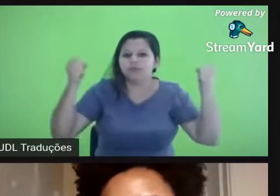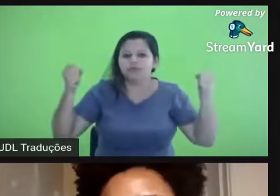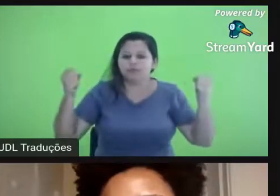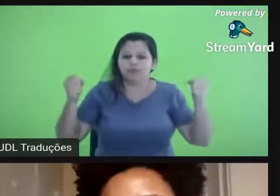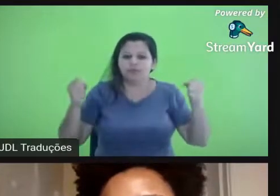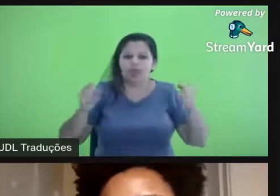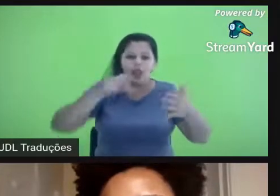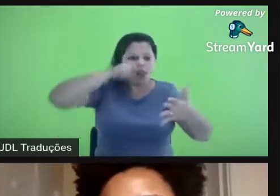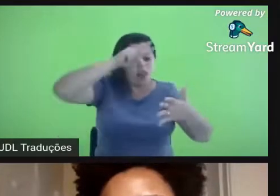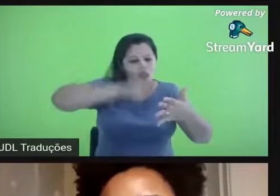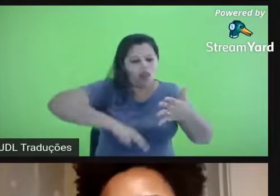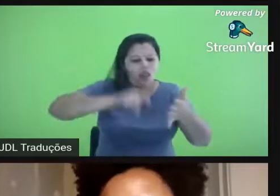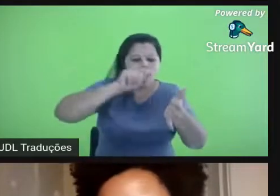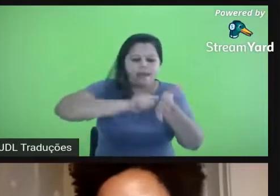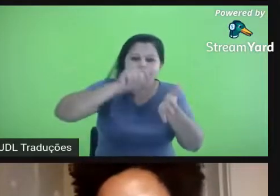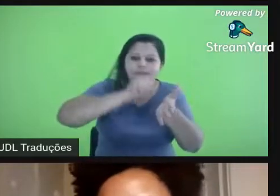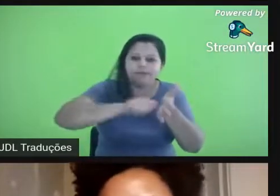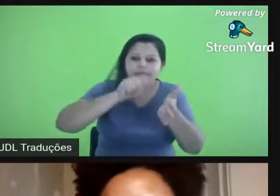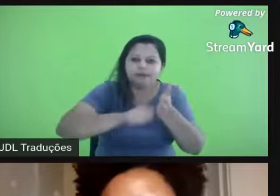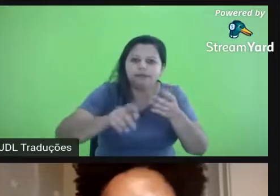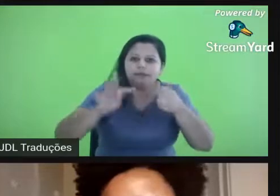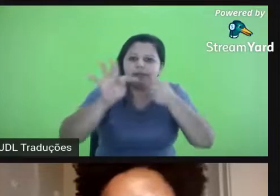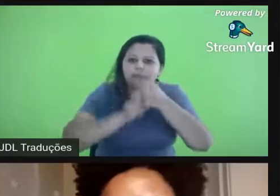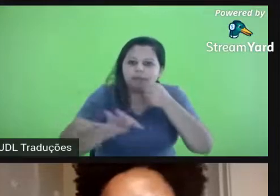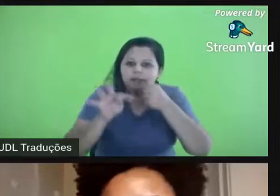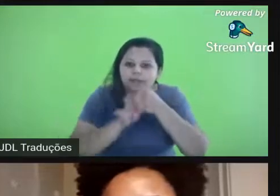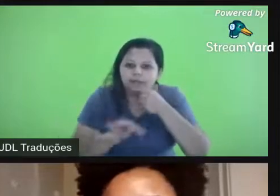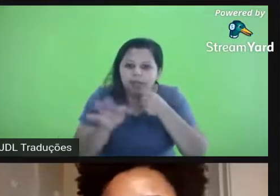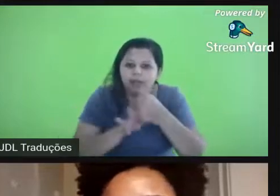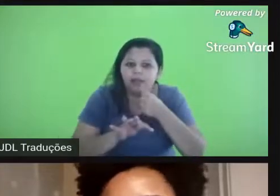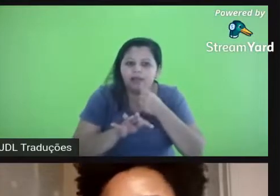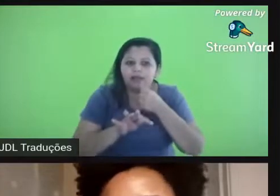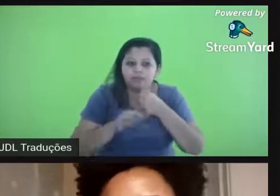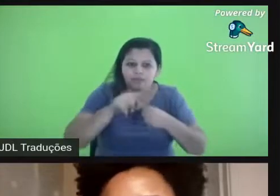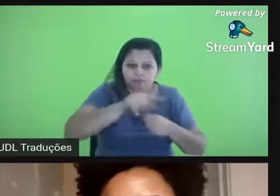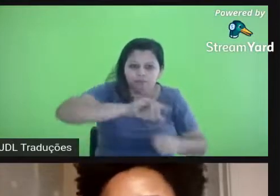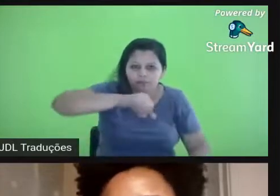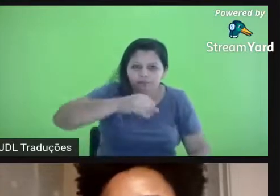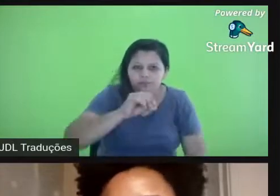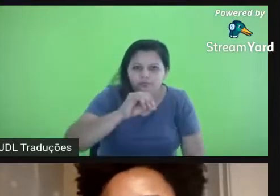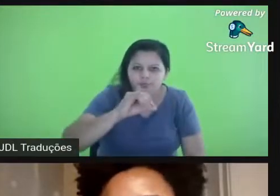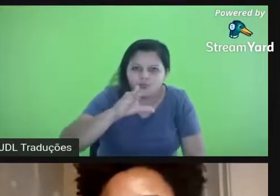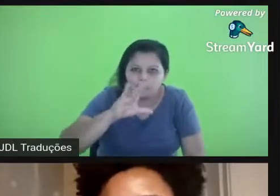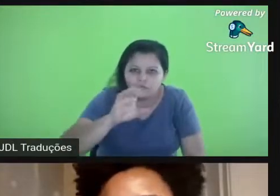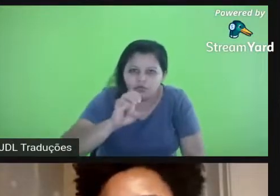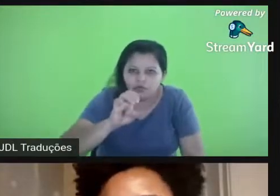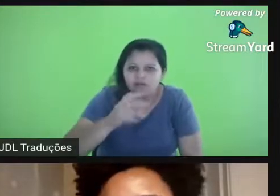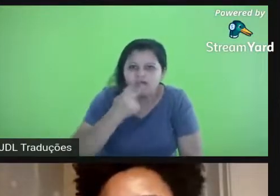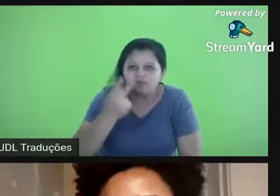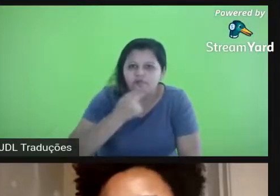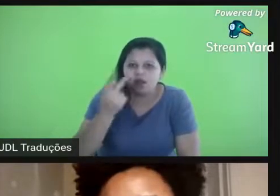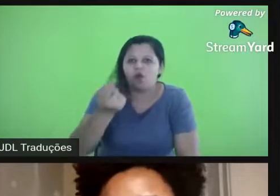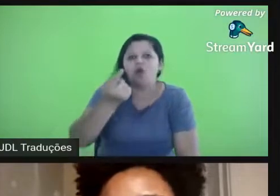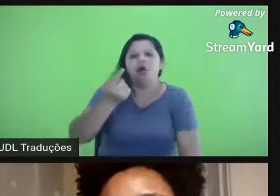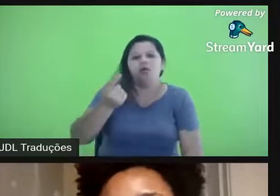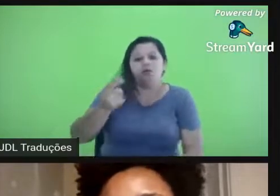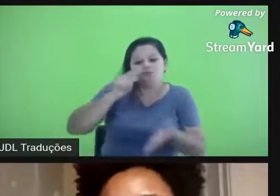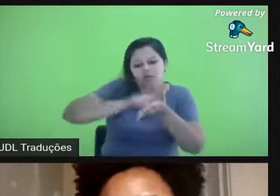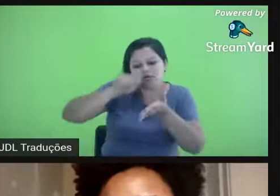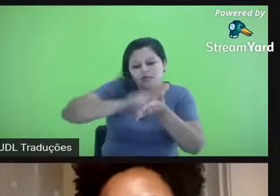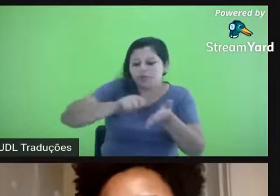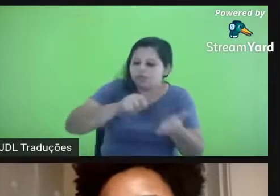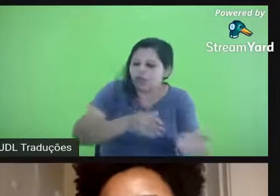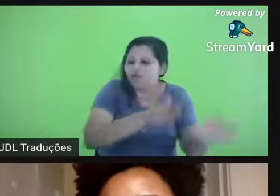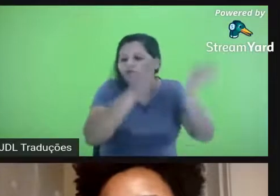né? Técnica, né? Da ferramenta técnica, e como a Joyce bem pontuou, a gente vai para a arte, para outras formas